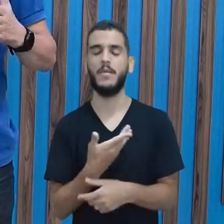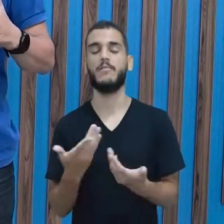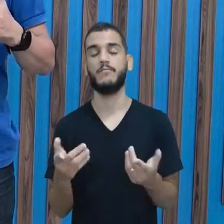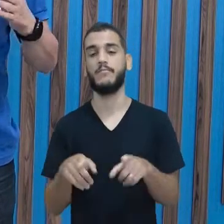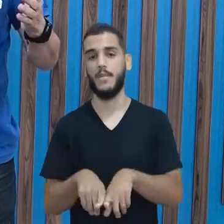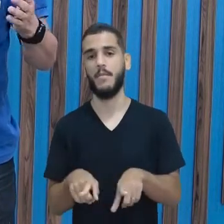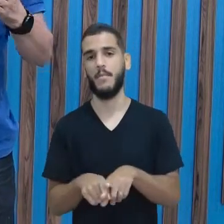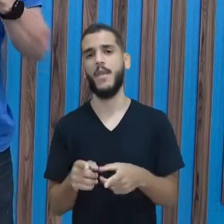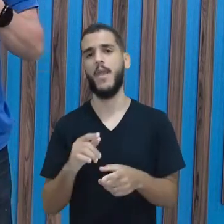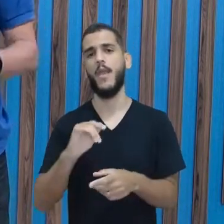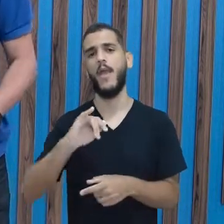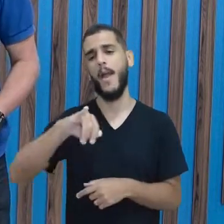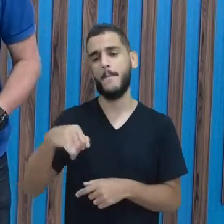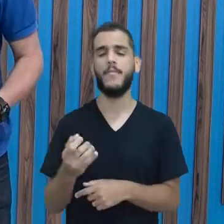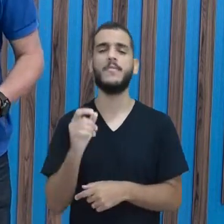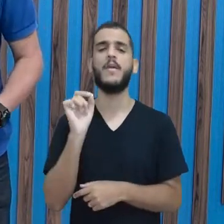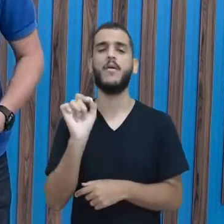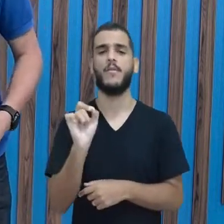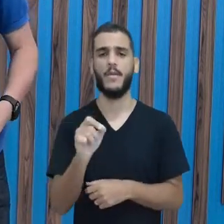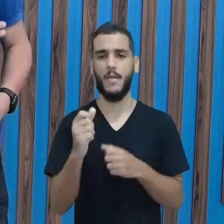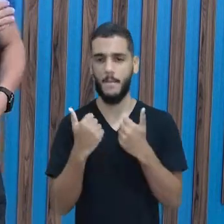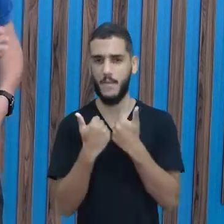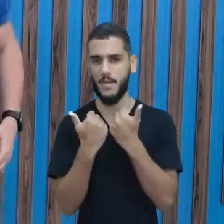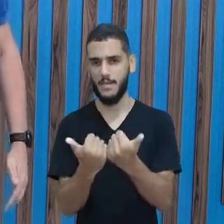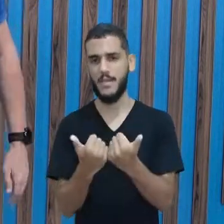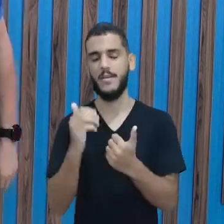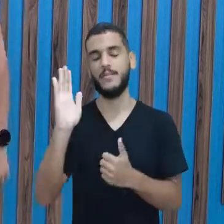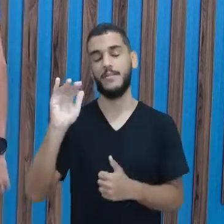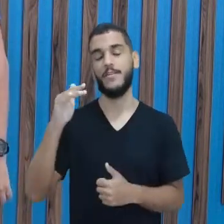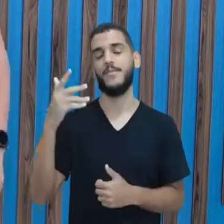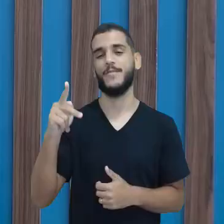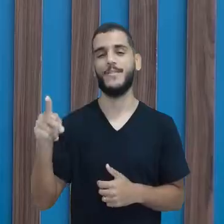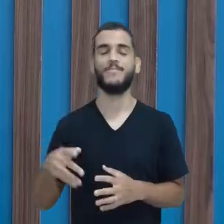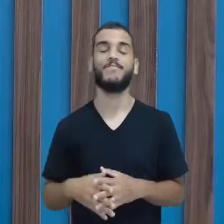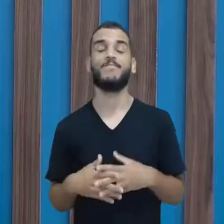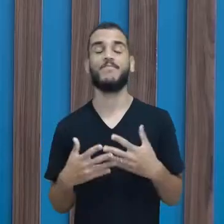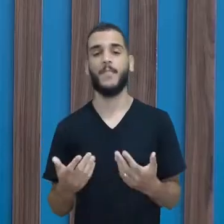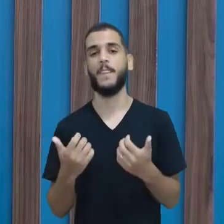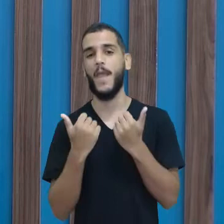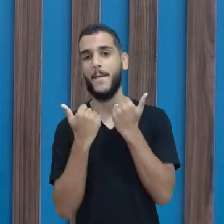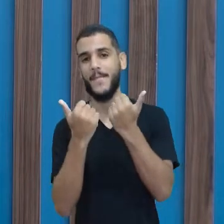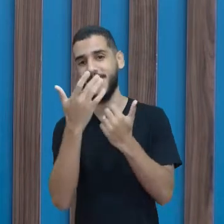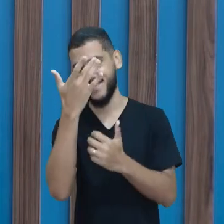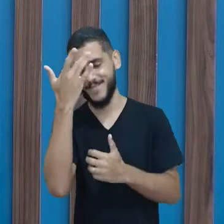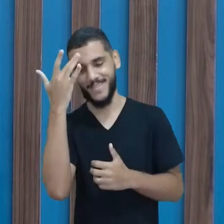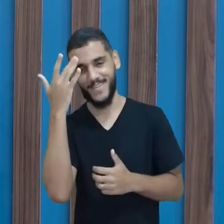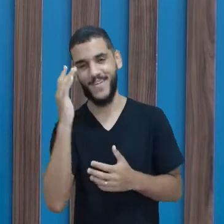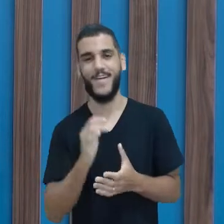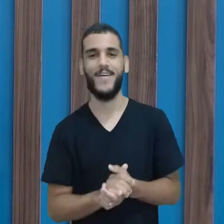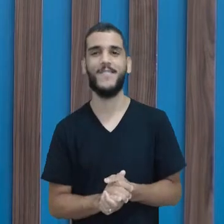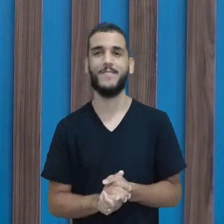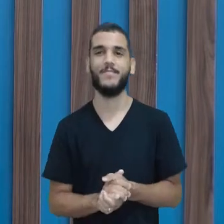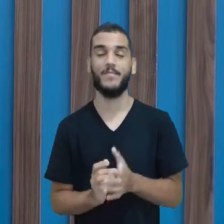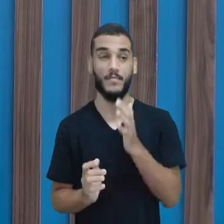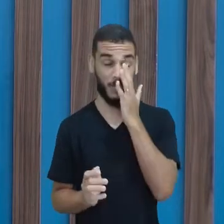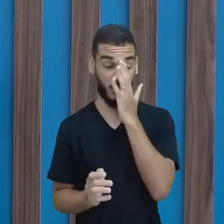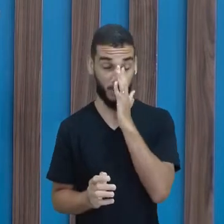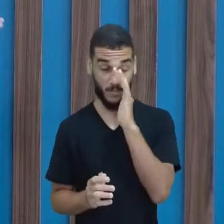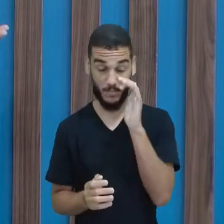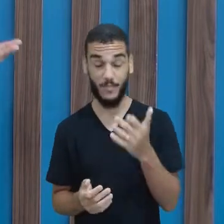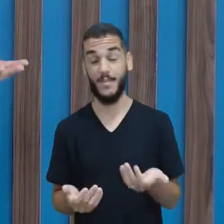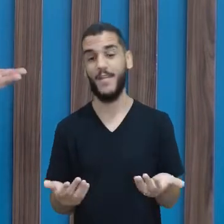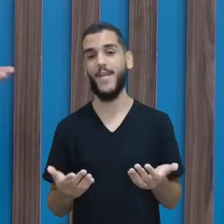a gente pode tirar de proveito disso. Beleza? Se despeça aí, meu professor. Beleza, pessoal? Eu já disse módulo. Aqui